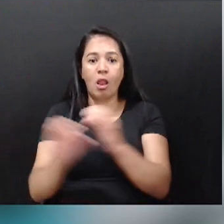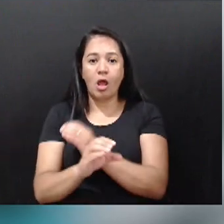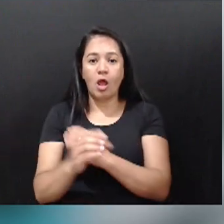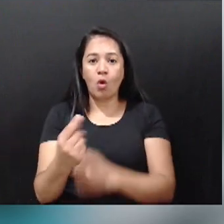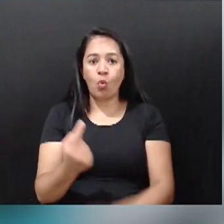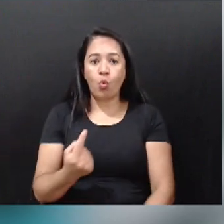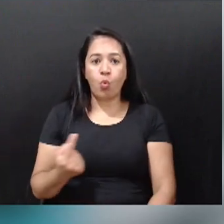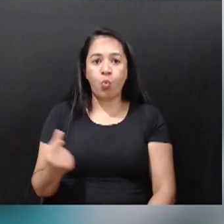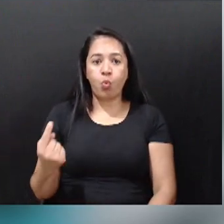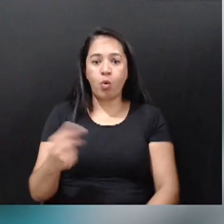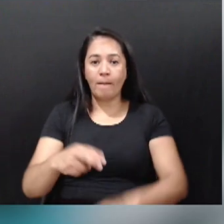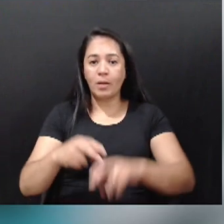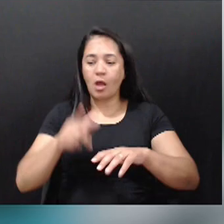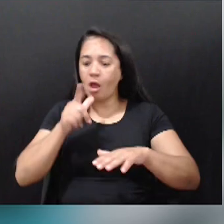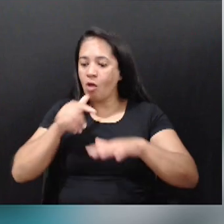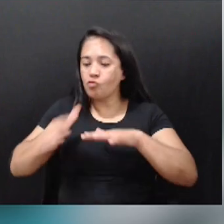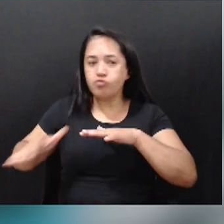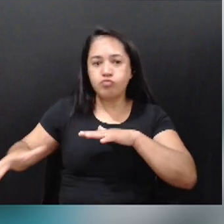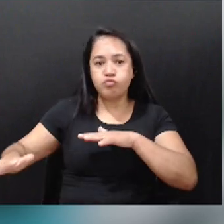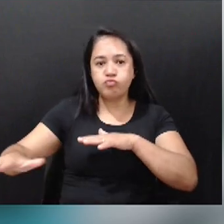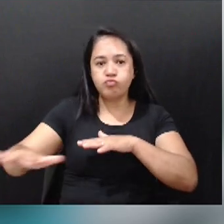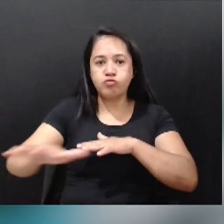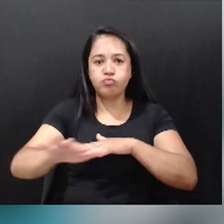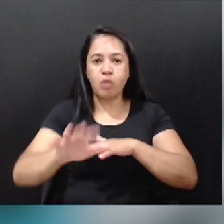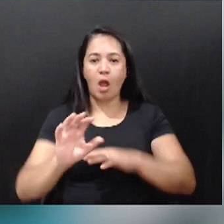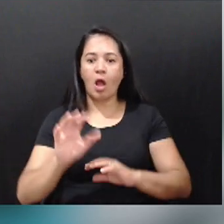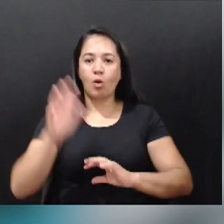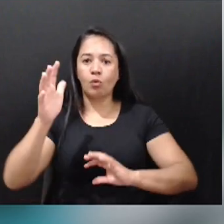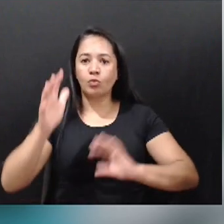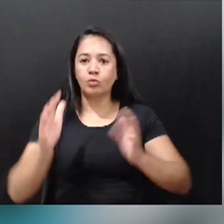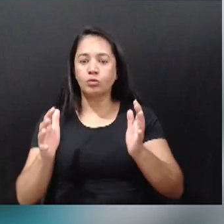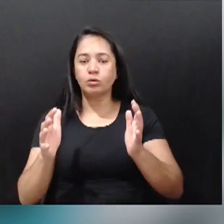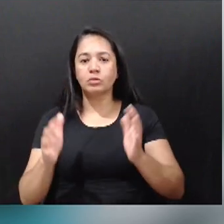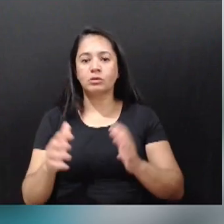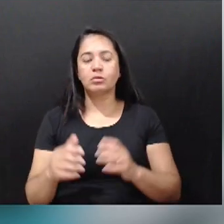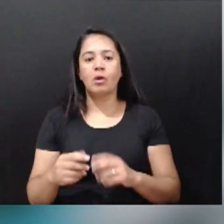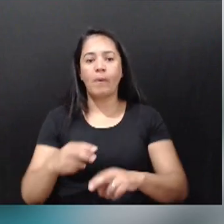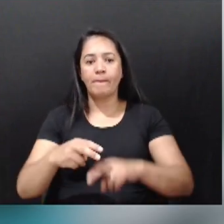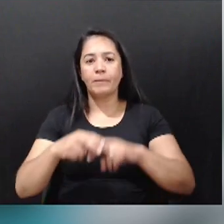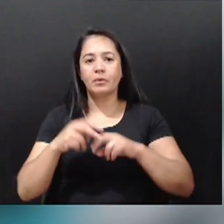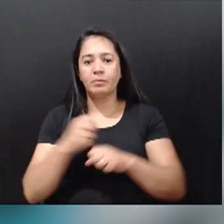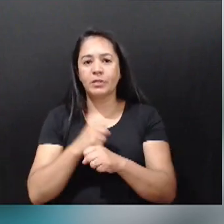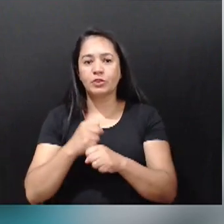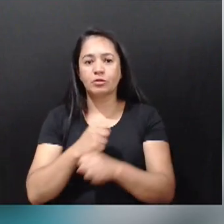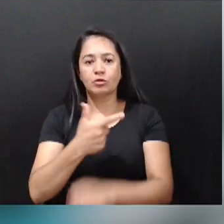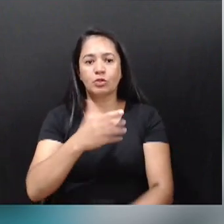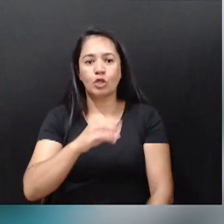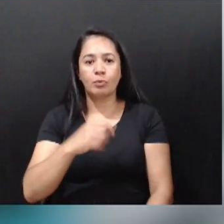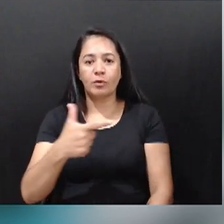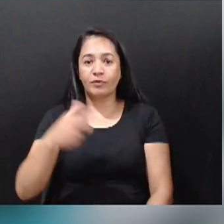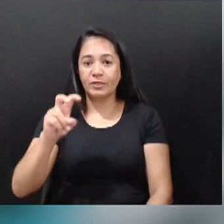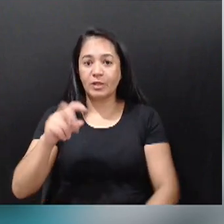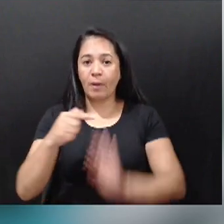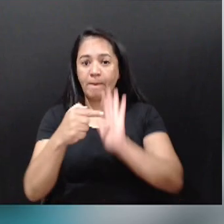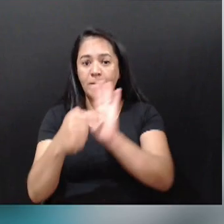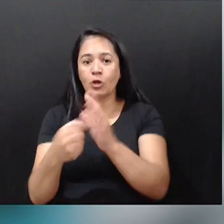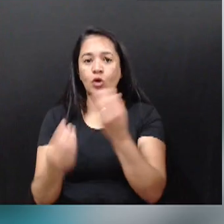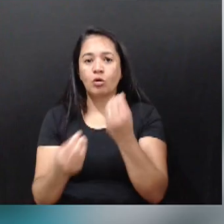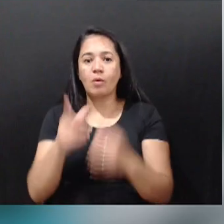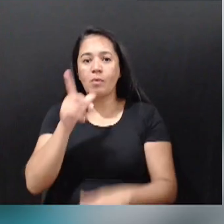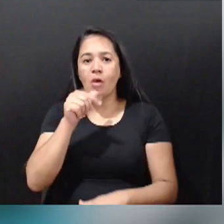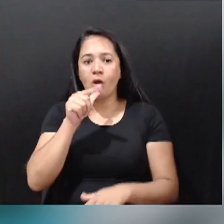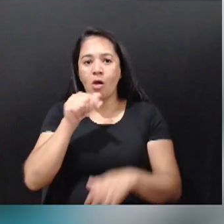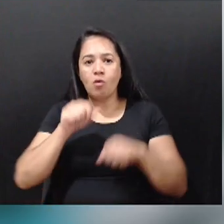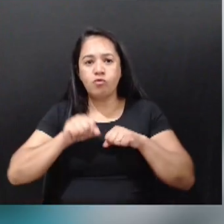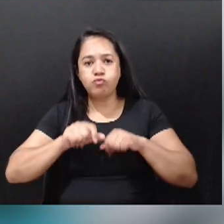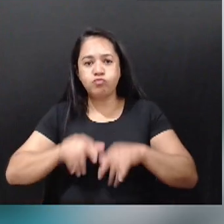lago glacial. O fenômeno, registrado em meados de 2025, mostra como a água está rapidamente subindo o gelo